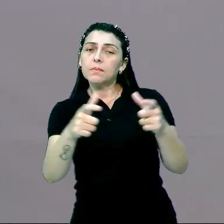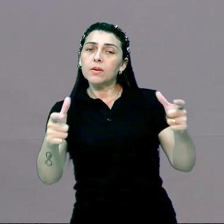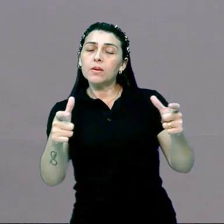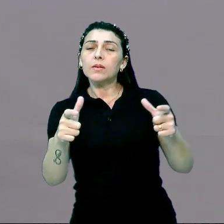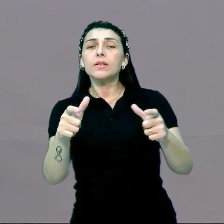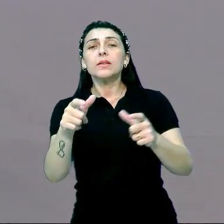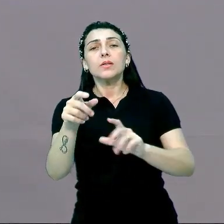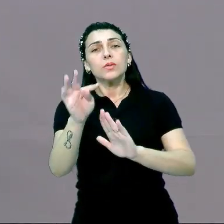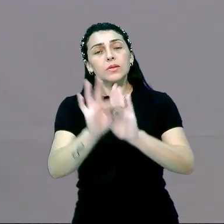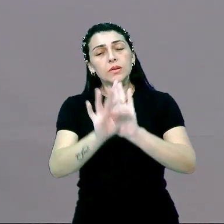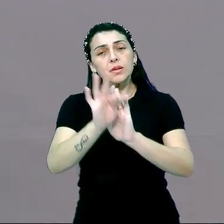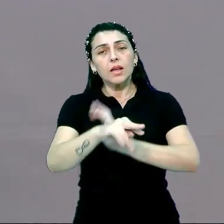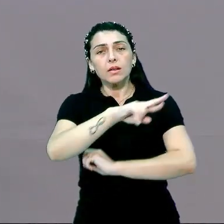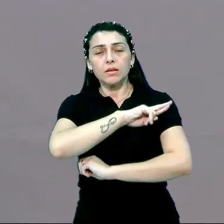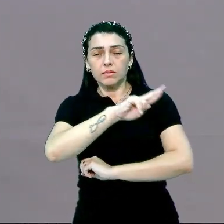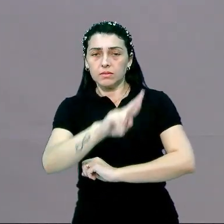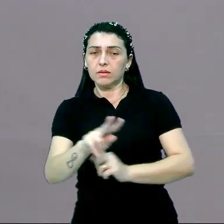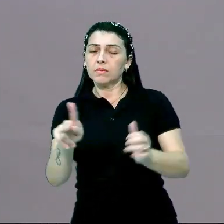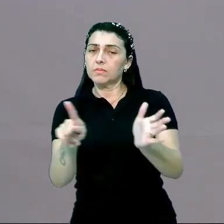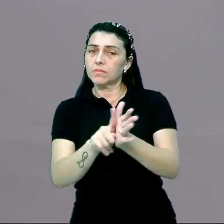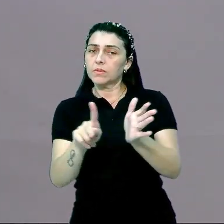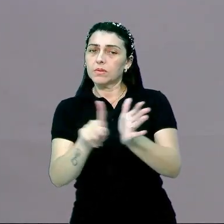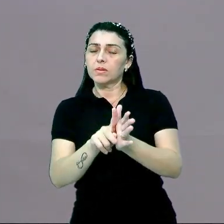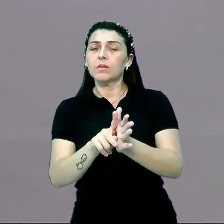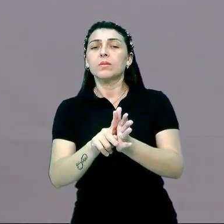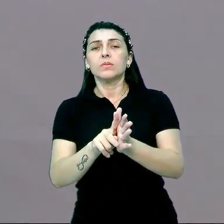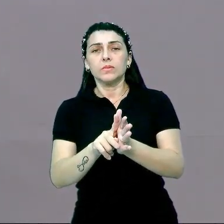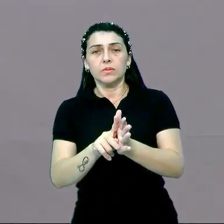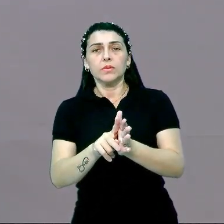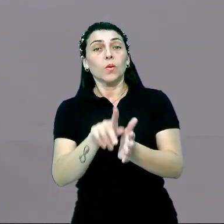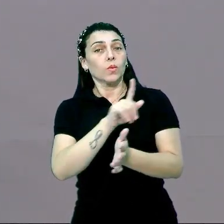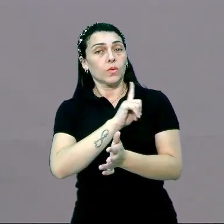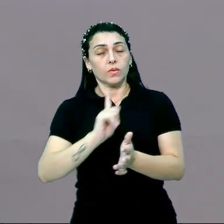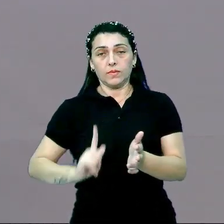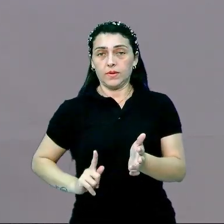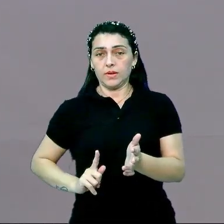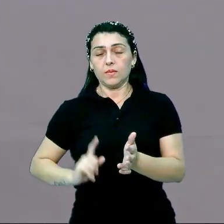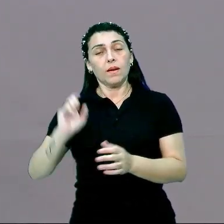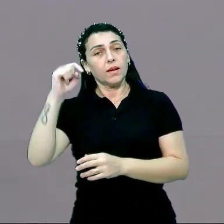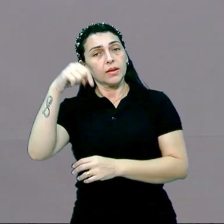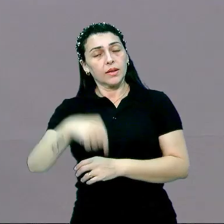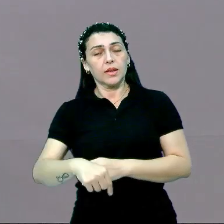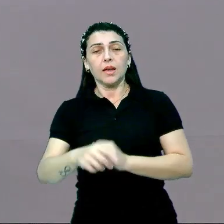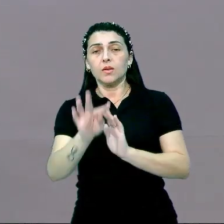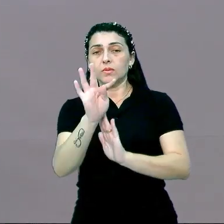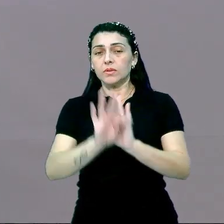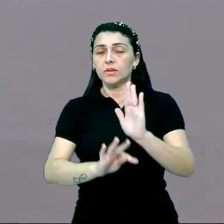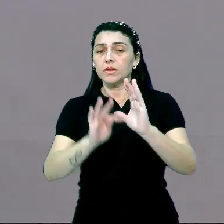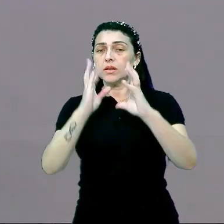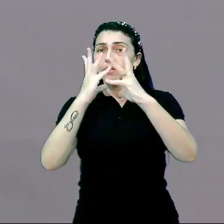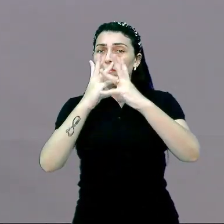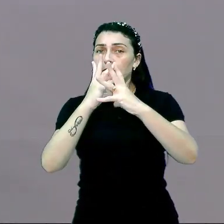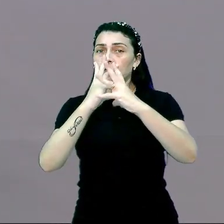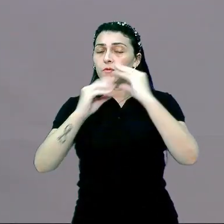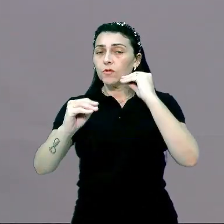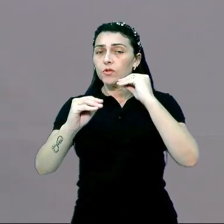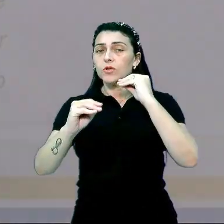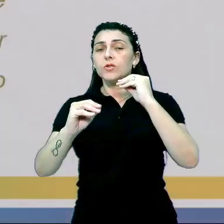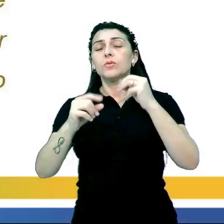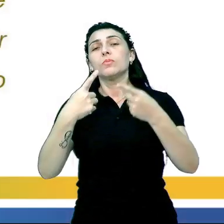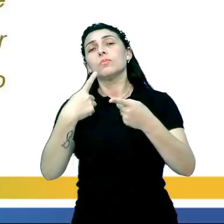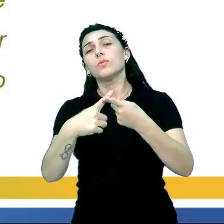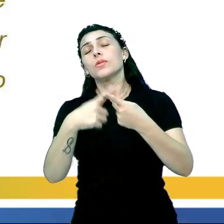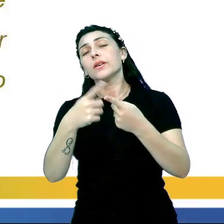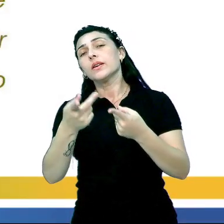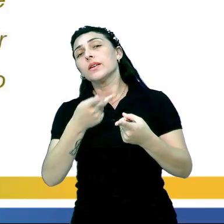parte das vezes, os responsáveis, os candidatos colocam o governo. Aqui é um texto que fugiu à normalidade, né? Porque